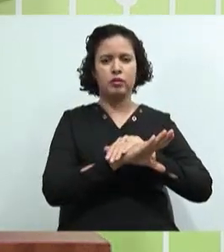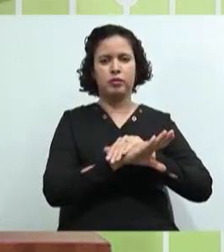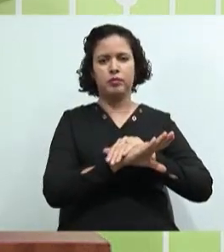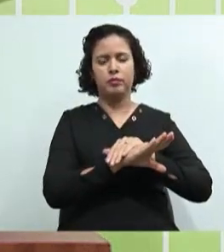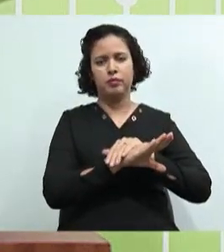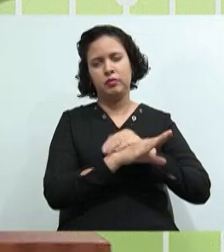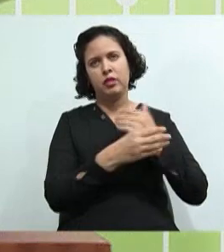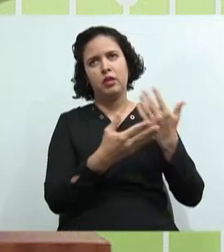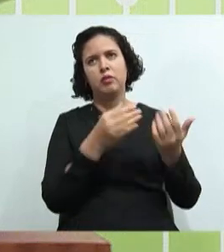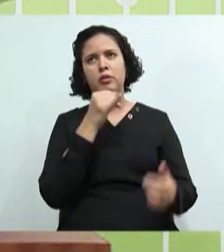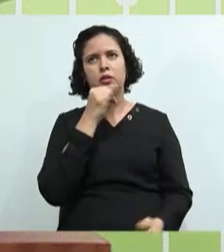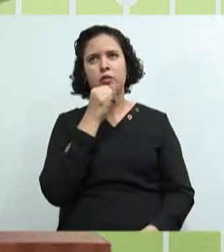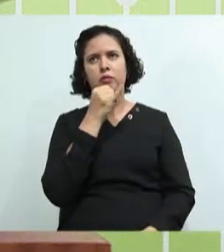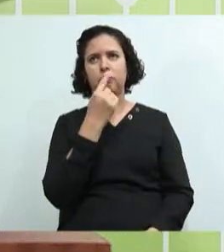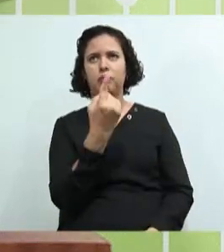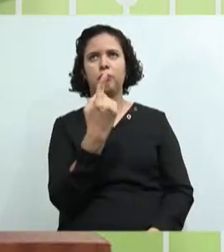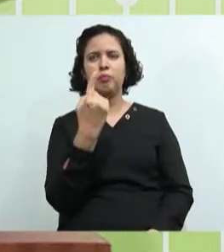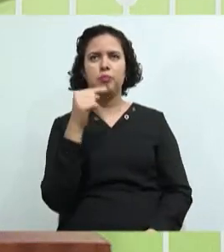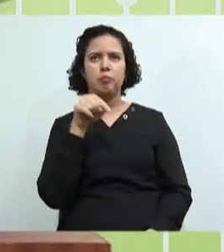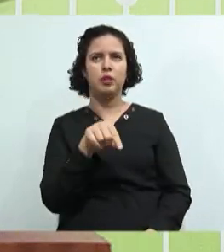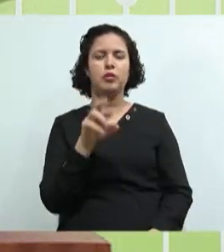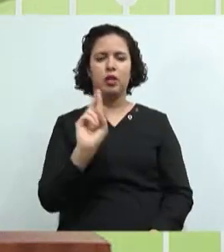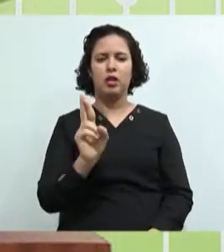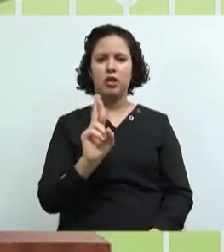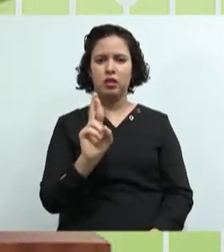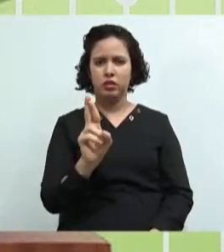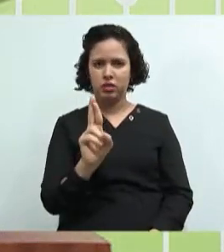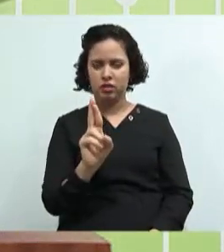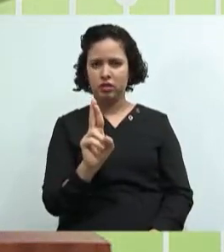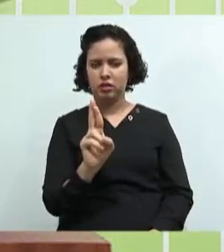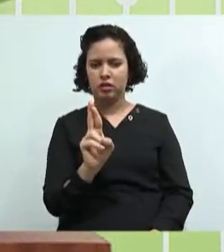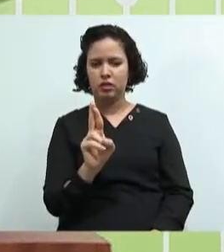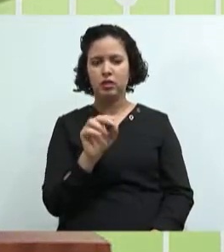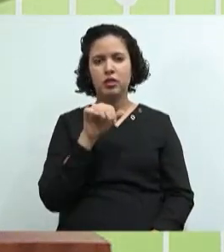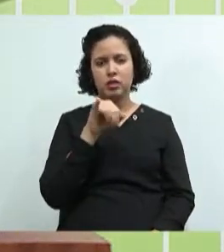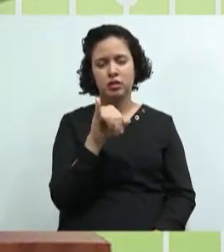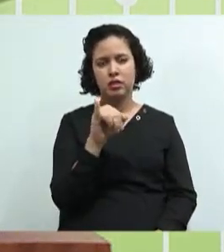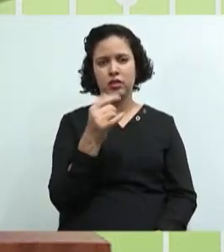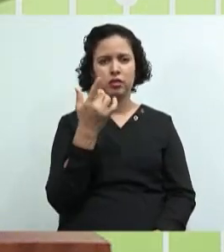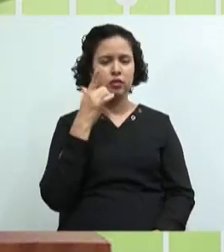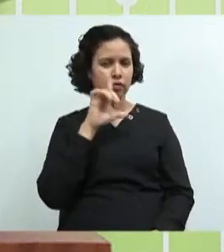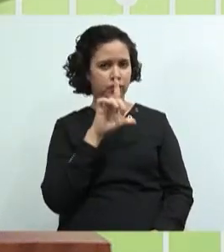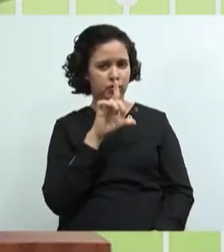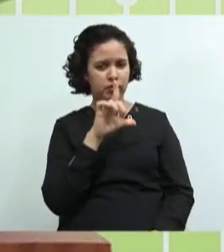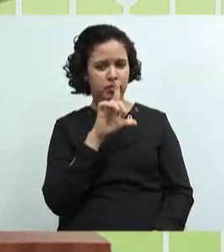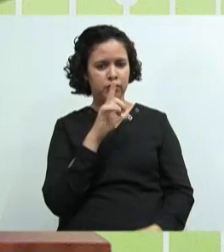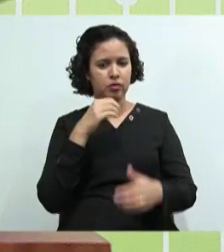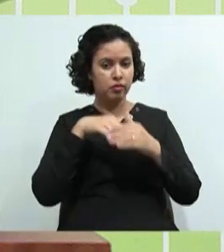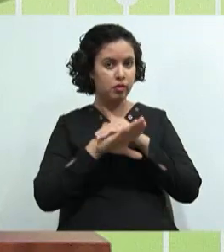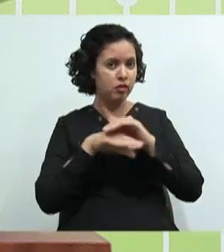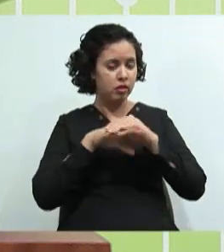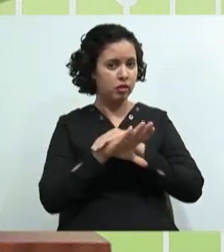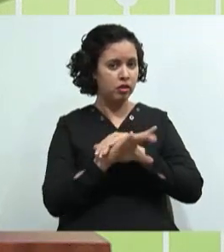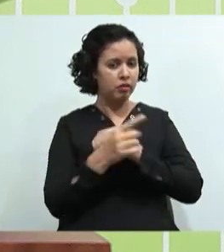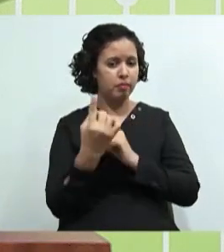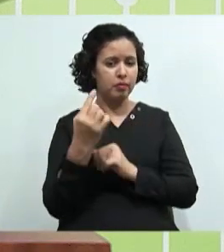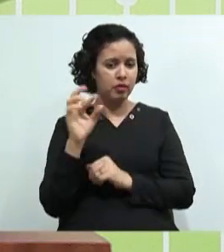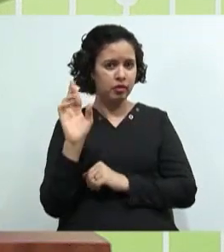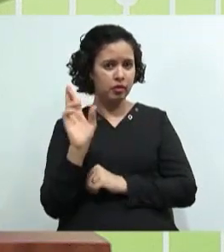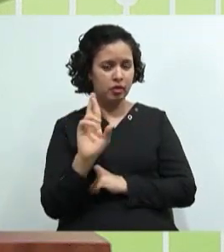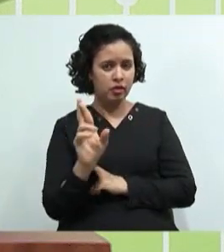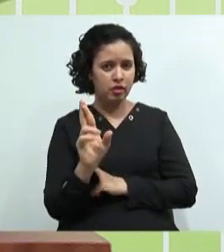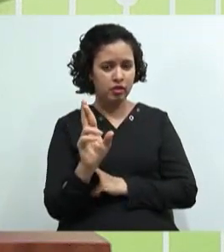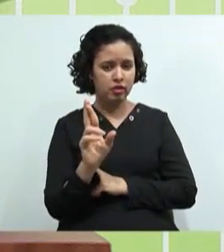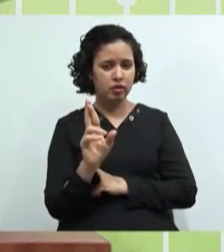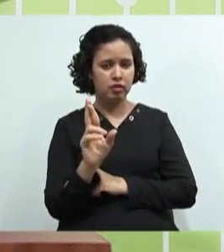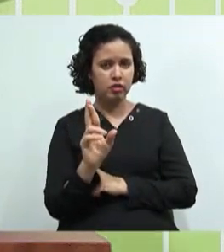guardar R$1.000. R$1.000, opa, se eu consigo guardar R$1.000 por mês, em quanto tempo eu vou conseguir comprar esse